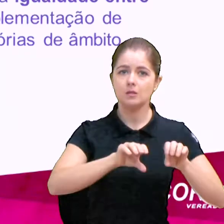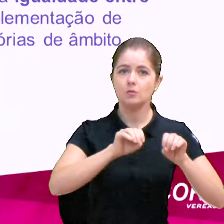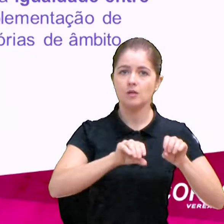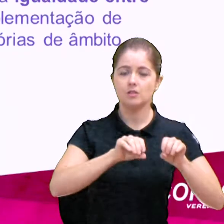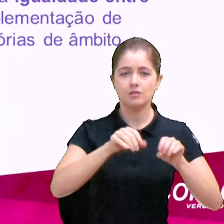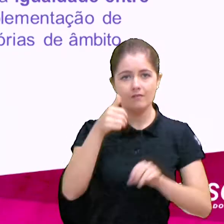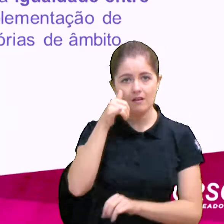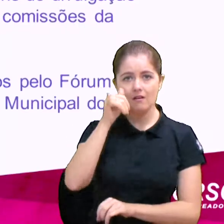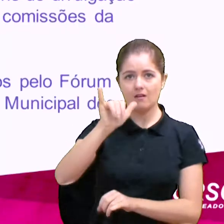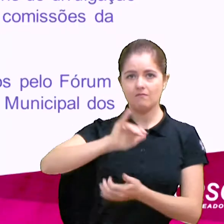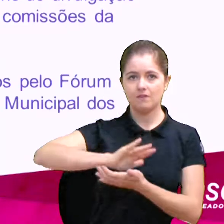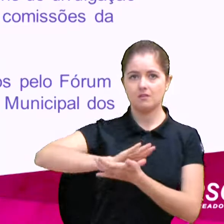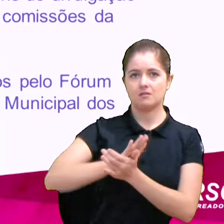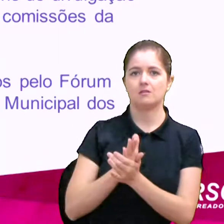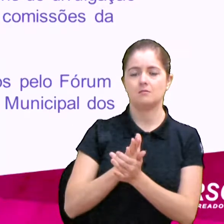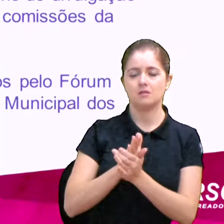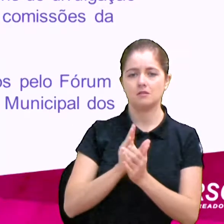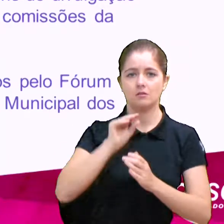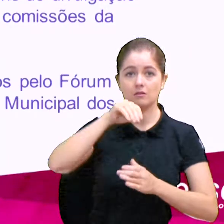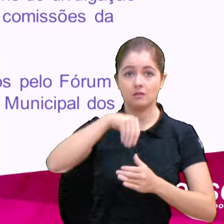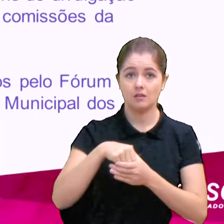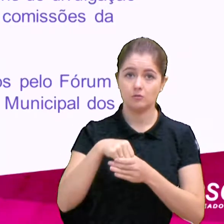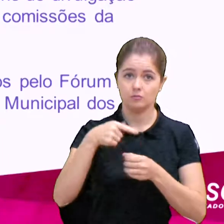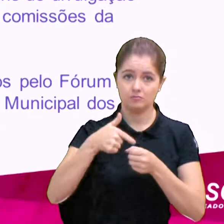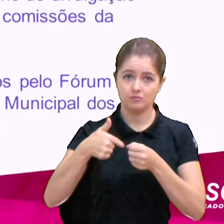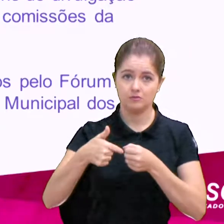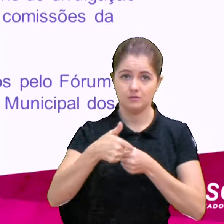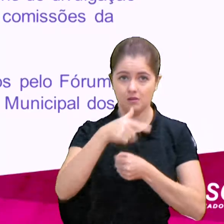no âmbito municipal.